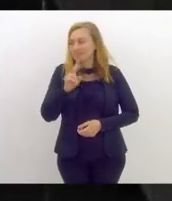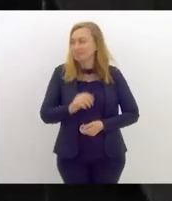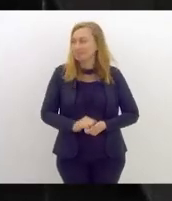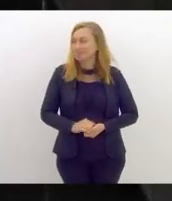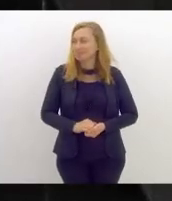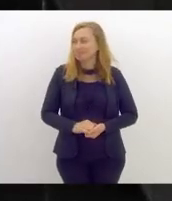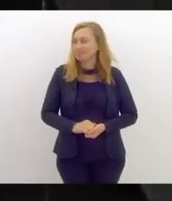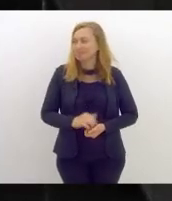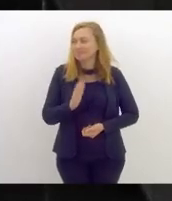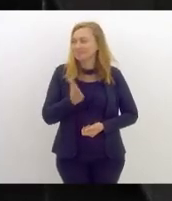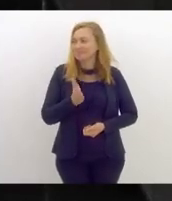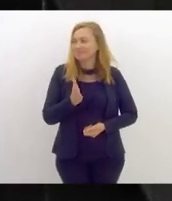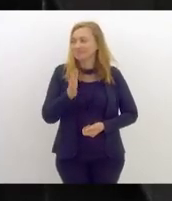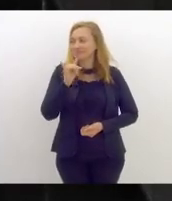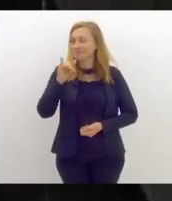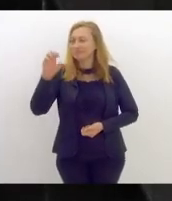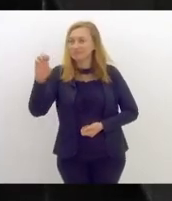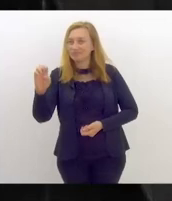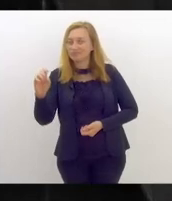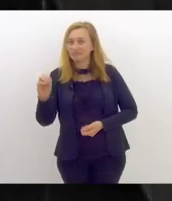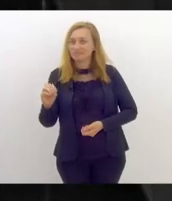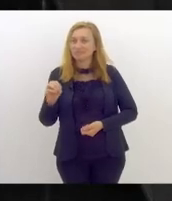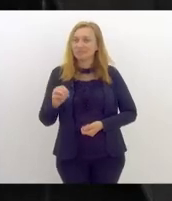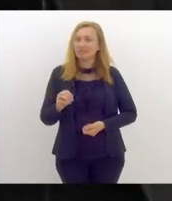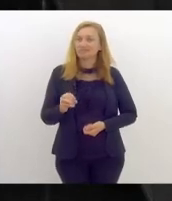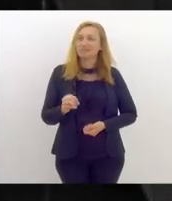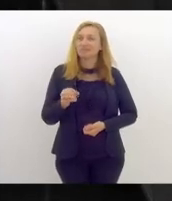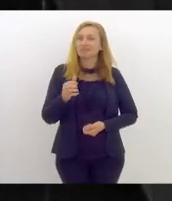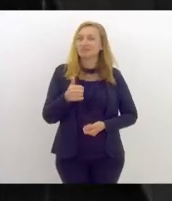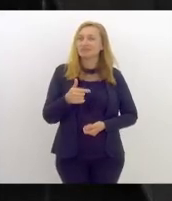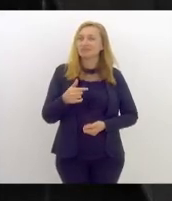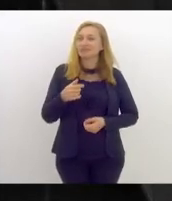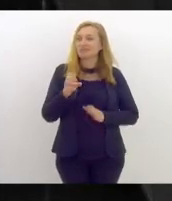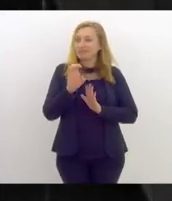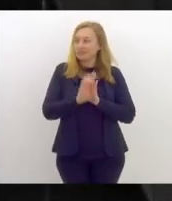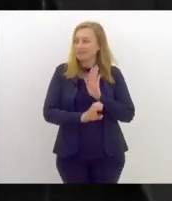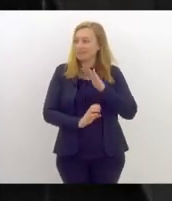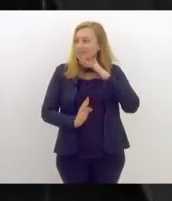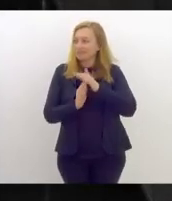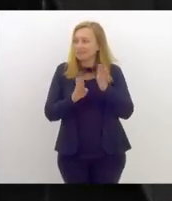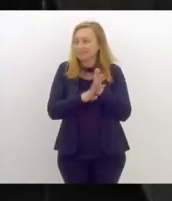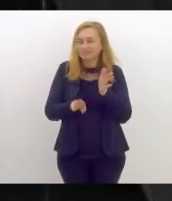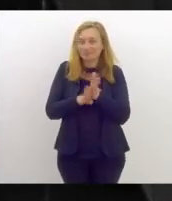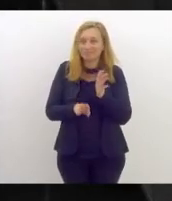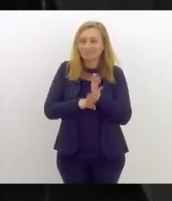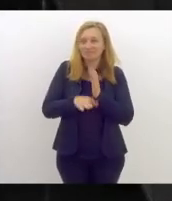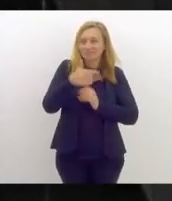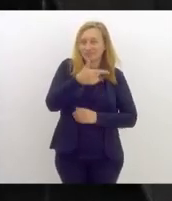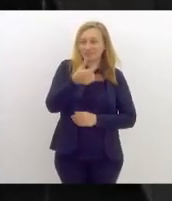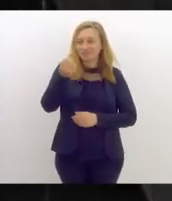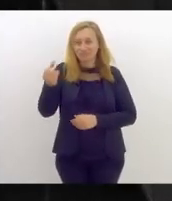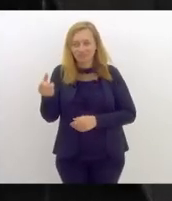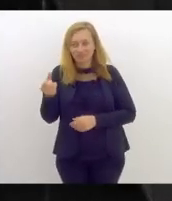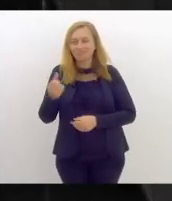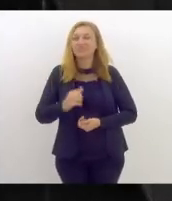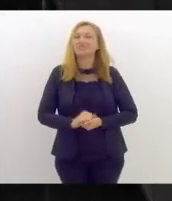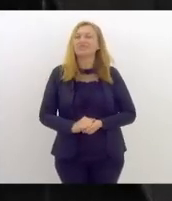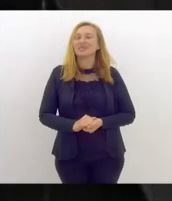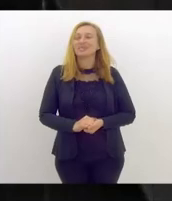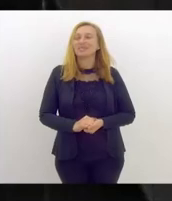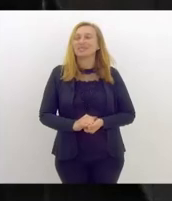já no biênio 16 17 que a emenda constitucional do teto de gastos é de 2016 como eu falei é 95 de 2016